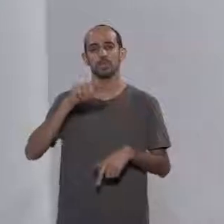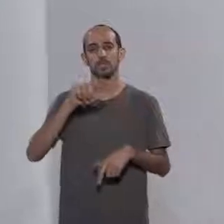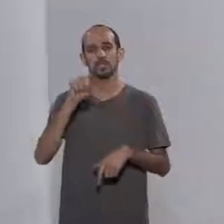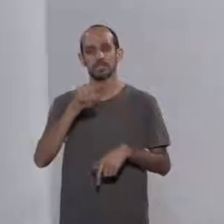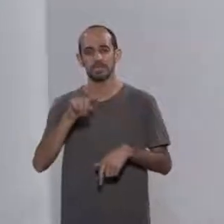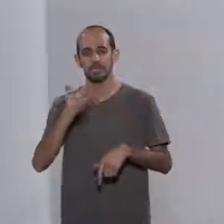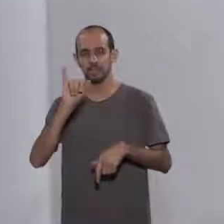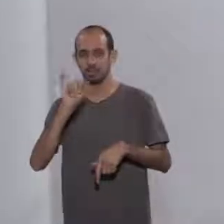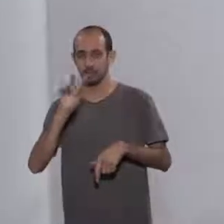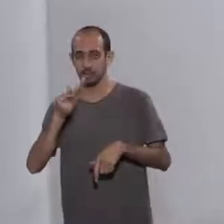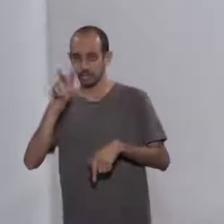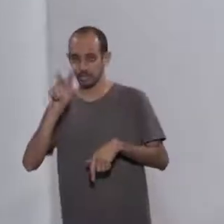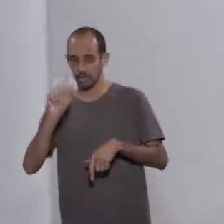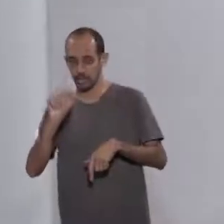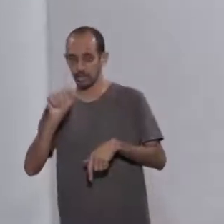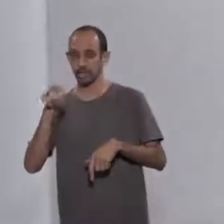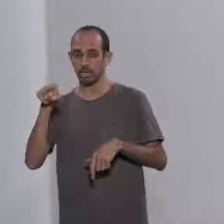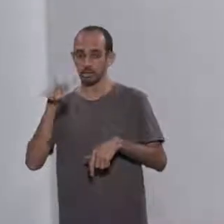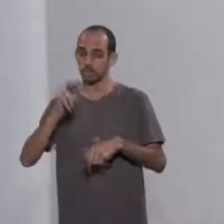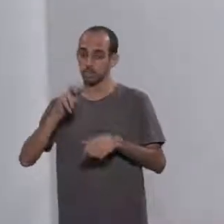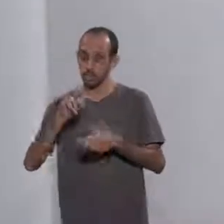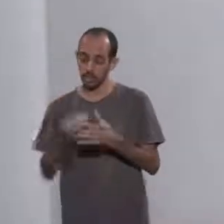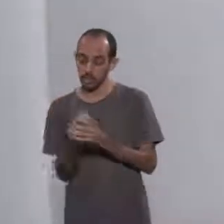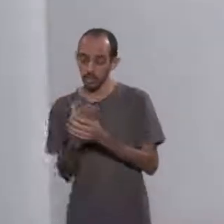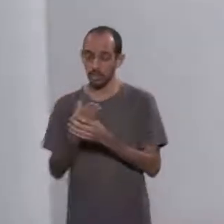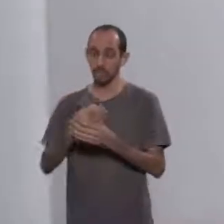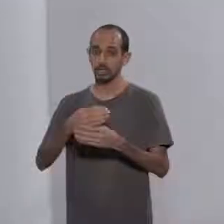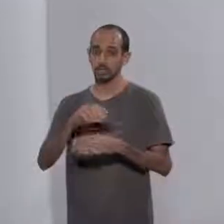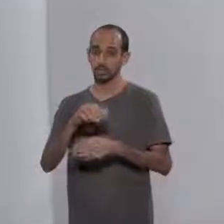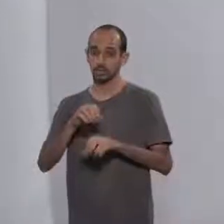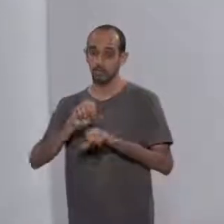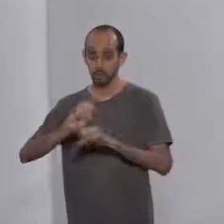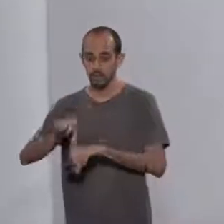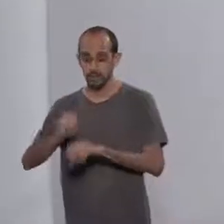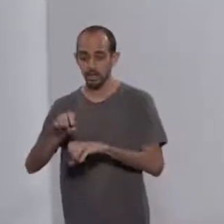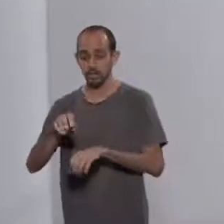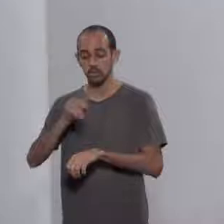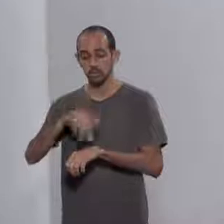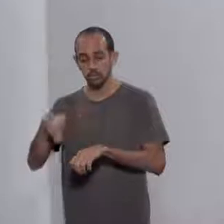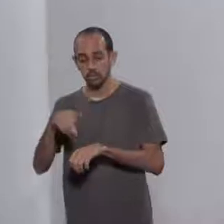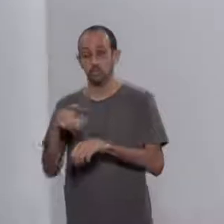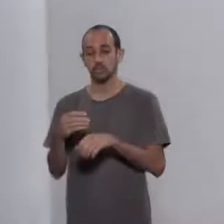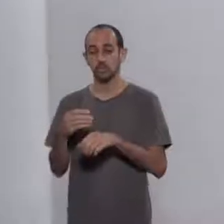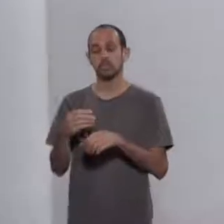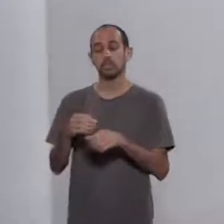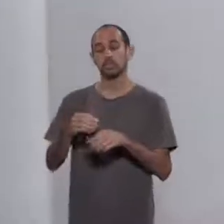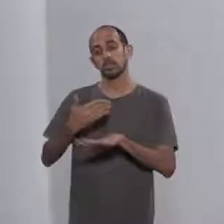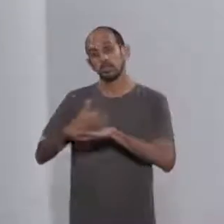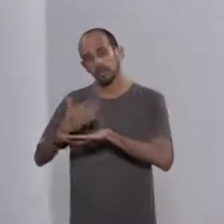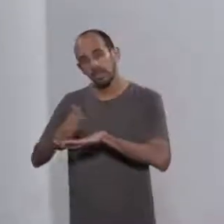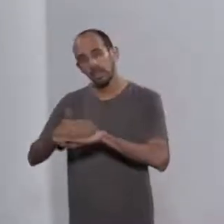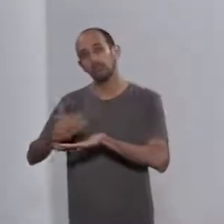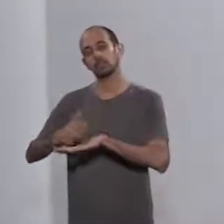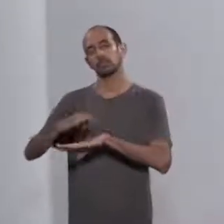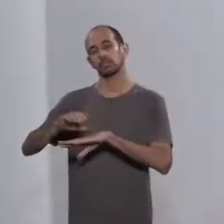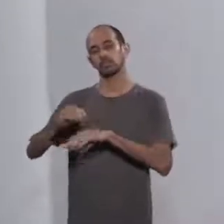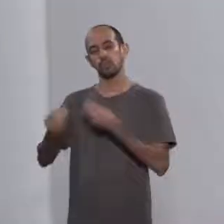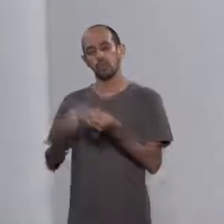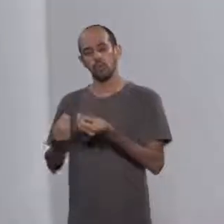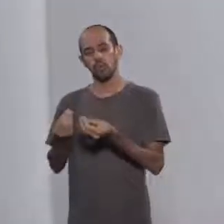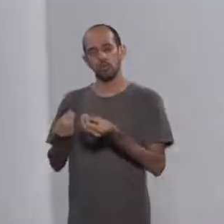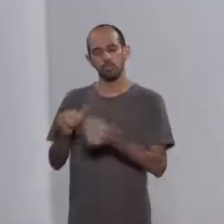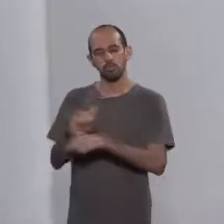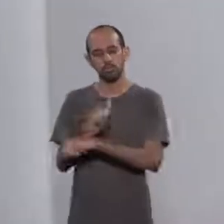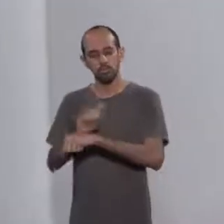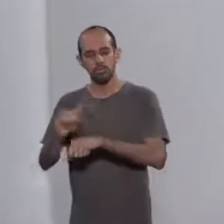está promovendo a formação para esses professores, para a gente, né, junto em parceria com outros professores